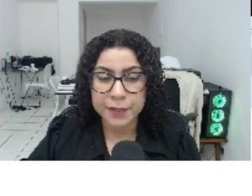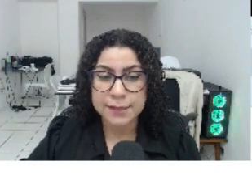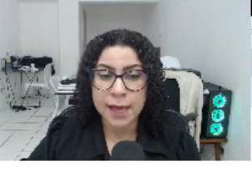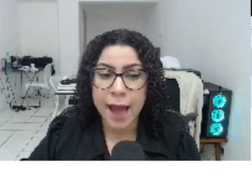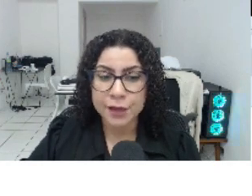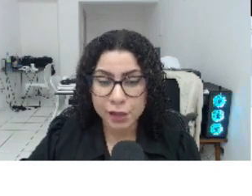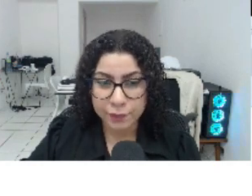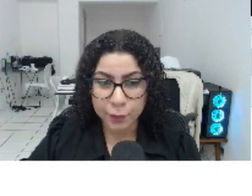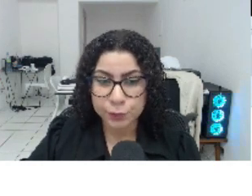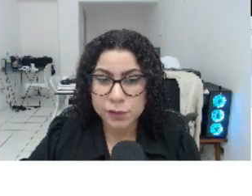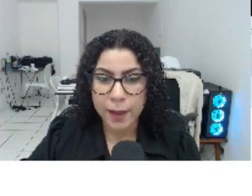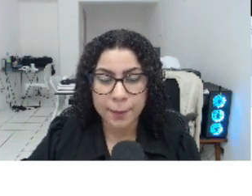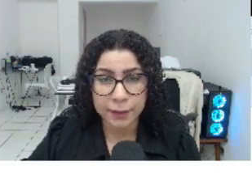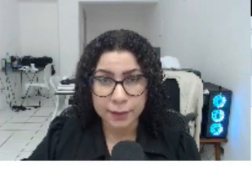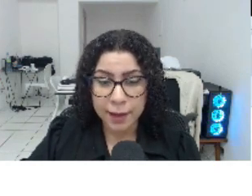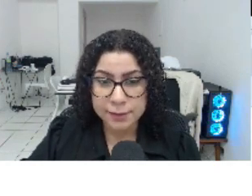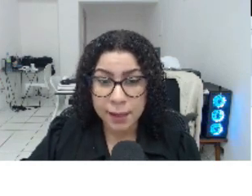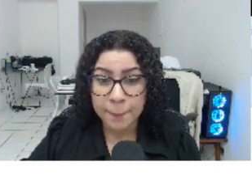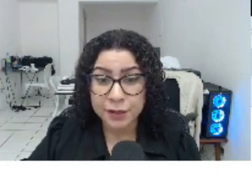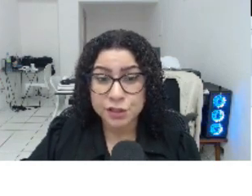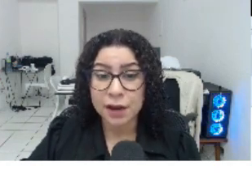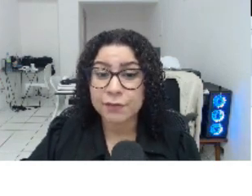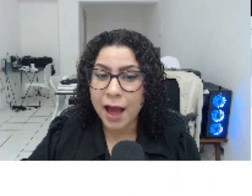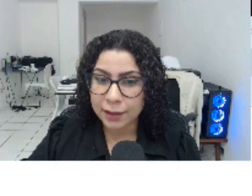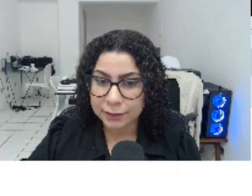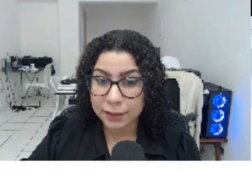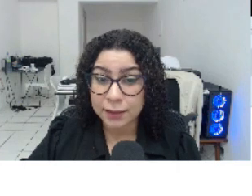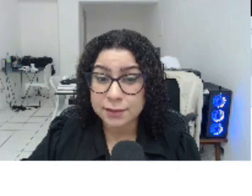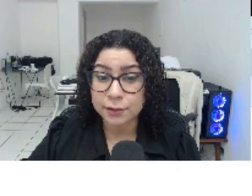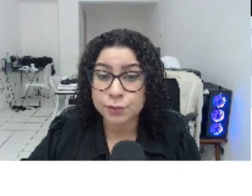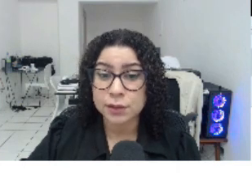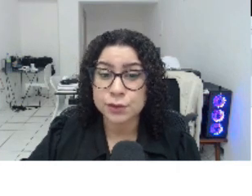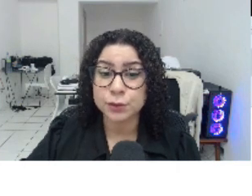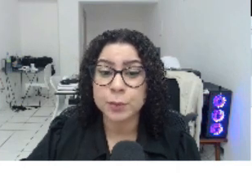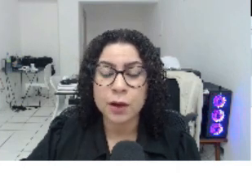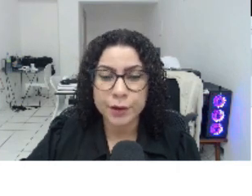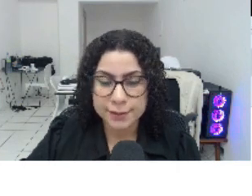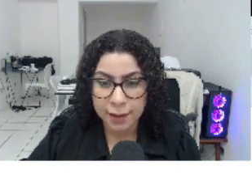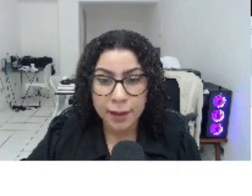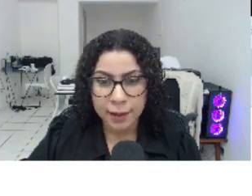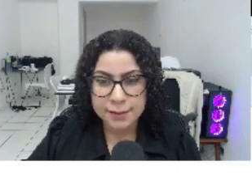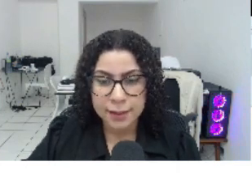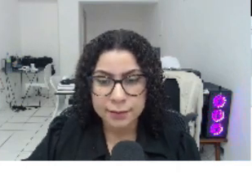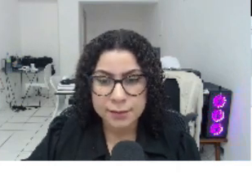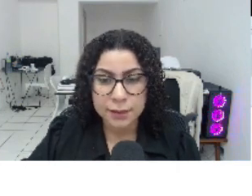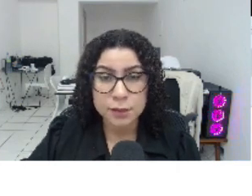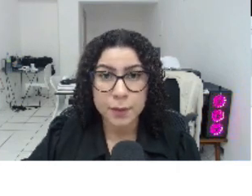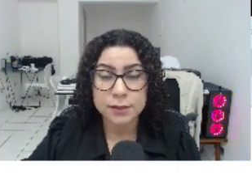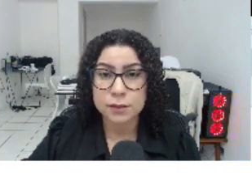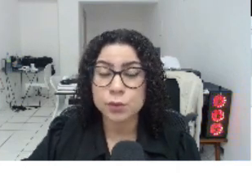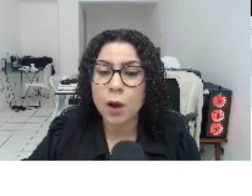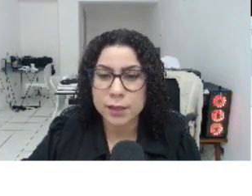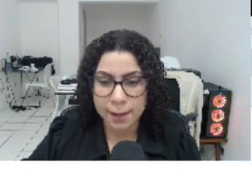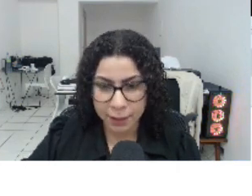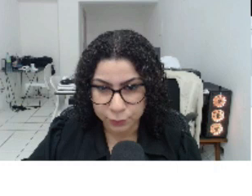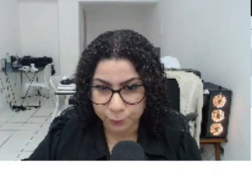Executivo precisará de aval dos parlamentares para destravar até 318 bilhões em receitas e